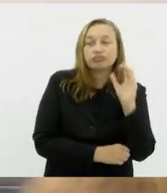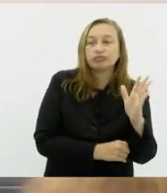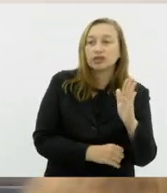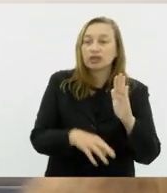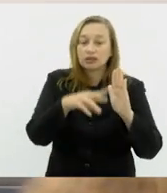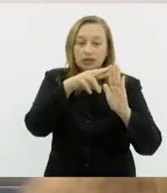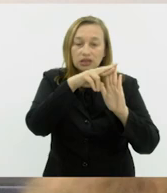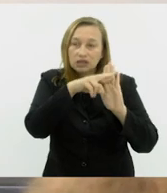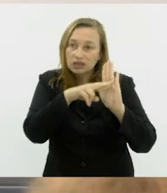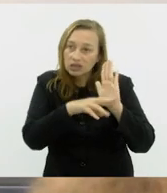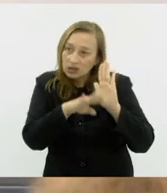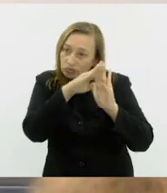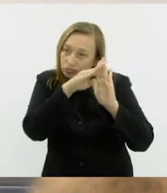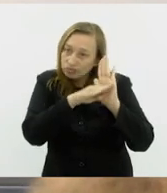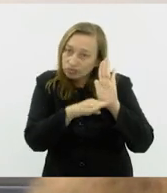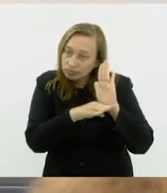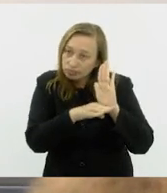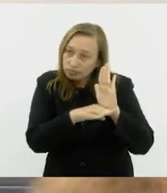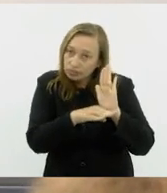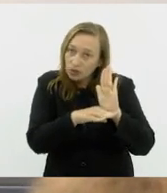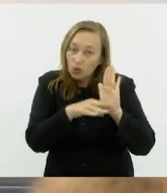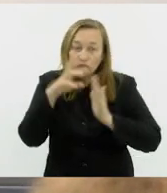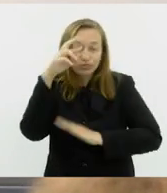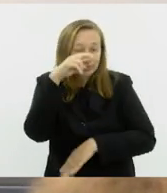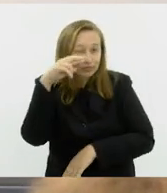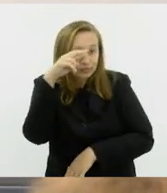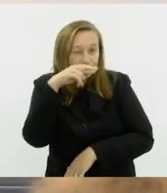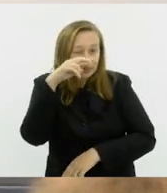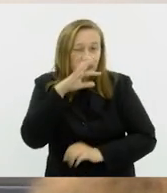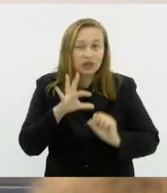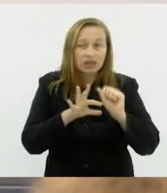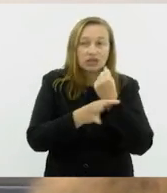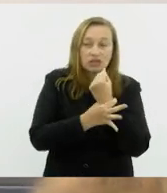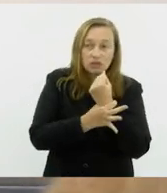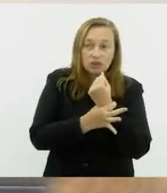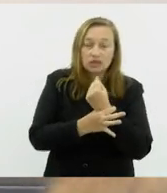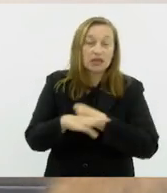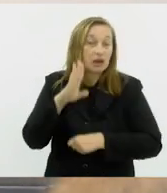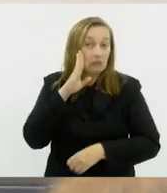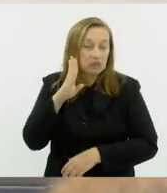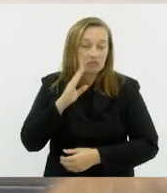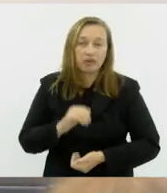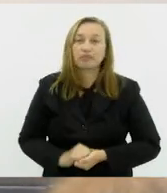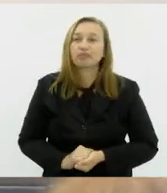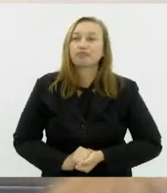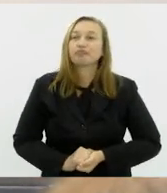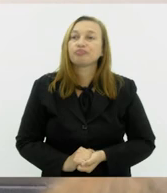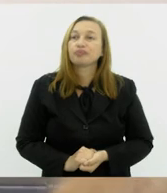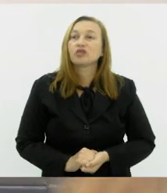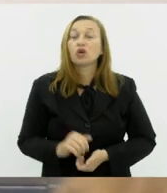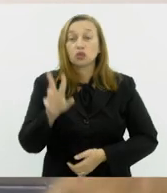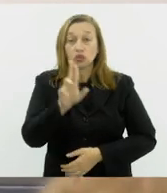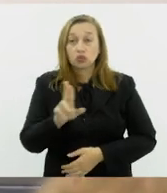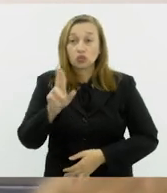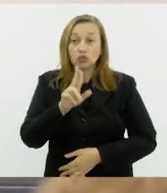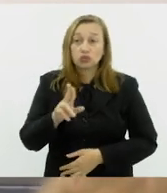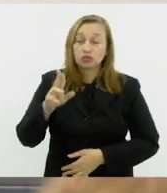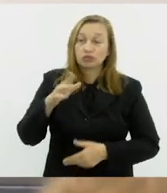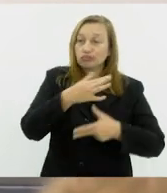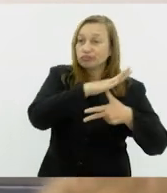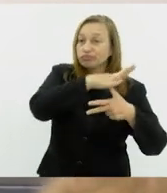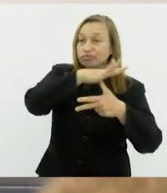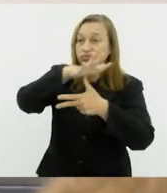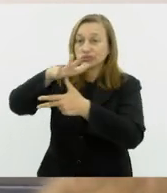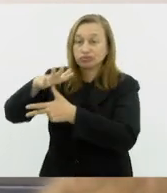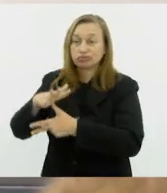incluem o Programa Universal de Auditoria e Supervisão da Segurança Operacional, que é essencial para a eficiência do uso do espaço aéreo. O